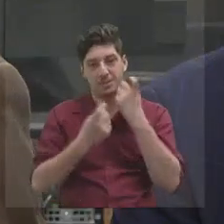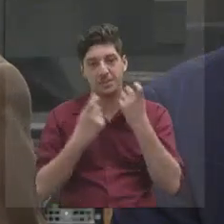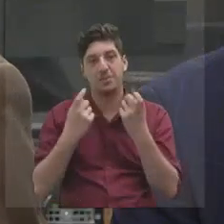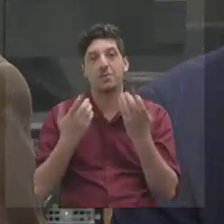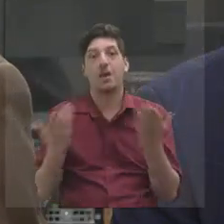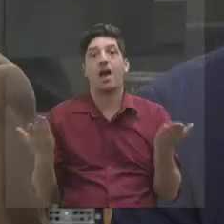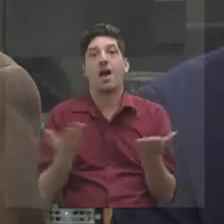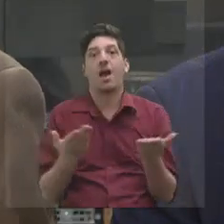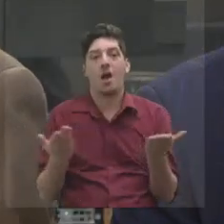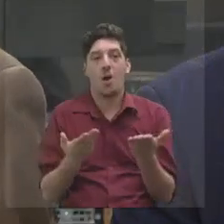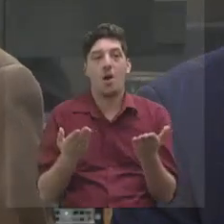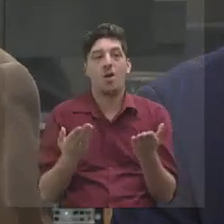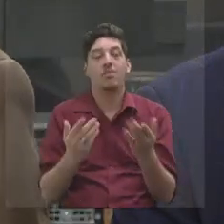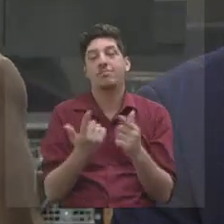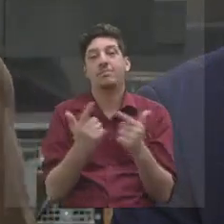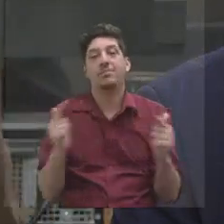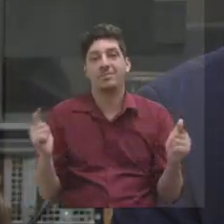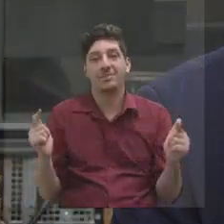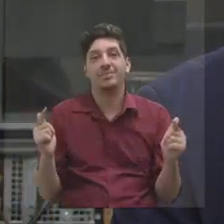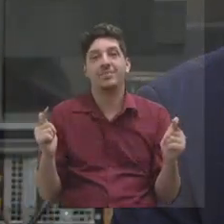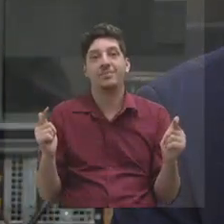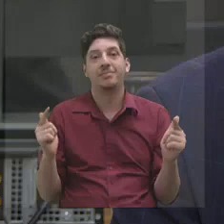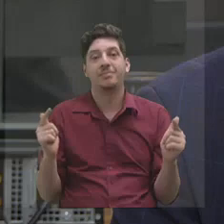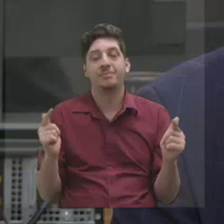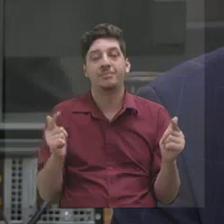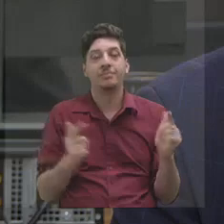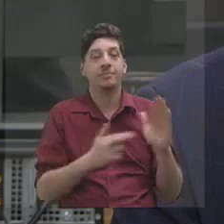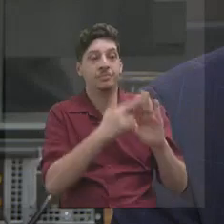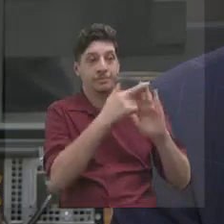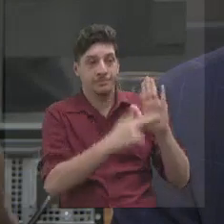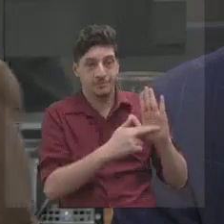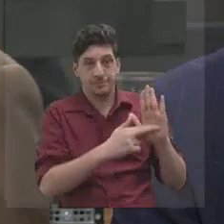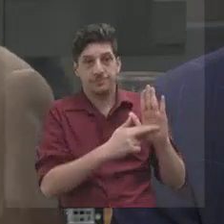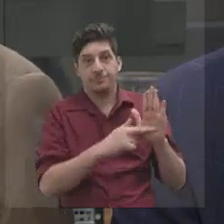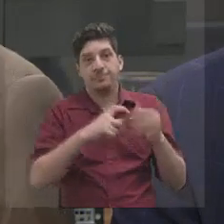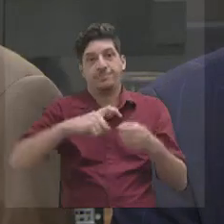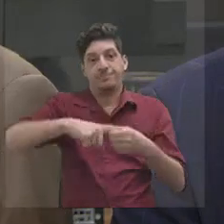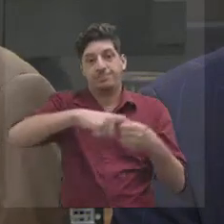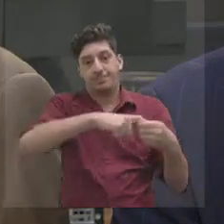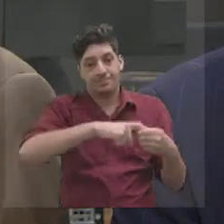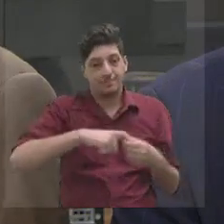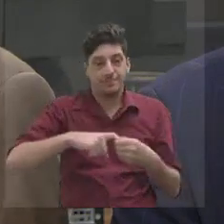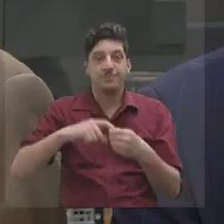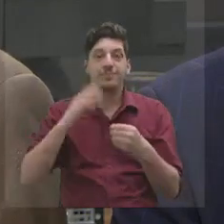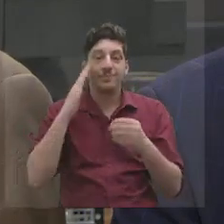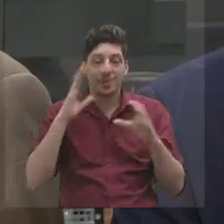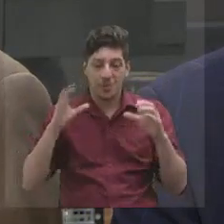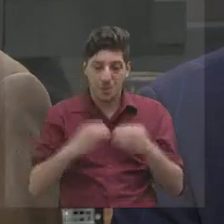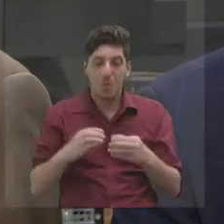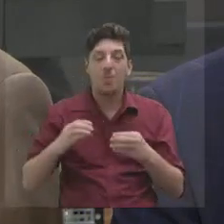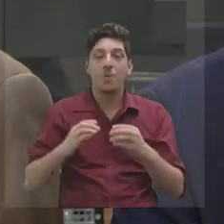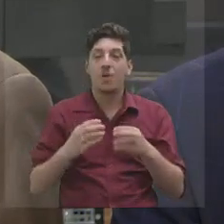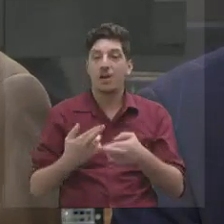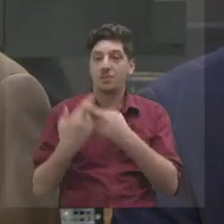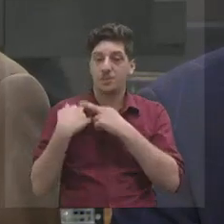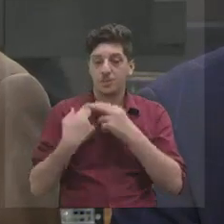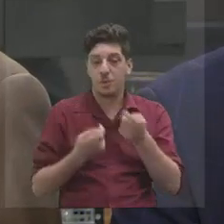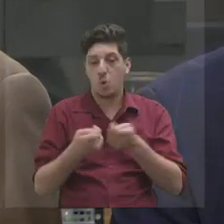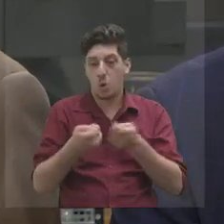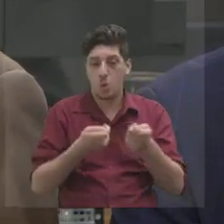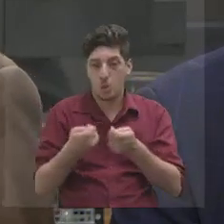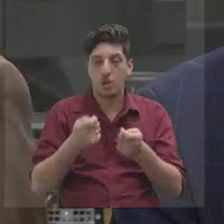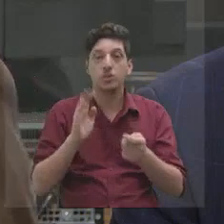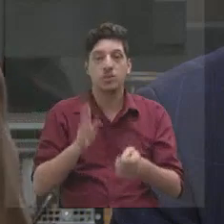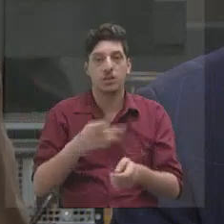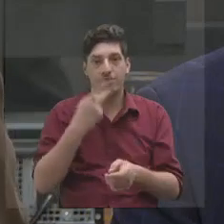a gente não ter ainda a regulação desse processo de concessão agência reguladora comentei já pessoalmente com o senhor sobre essa minha